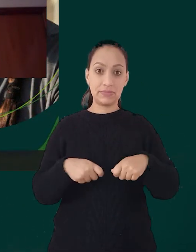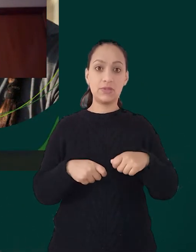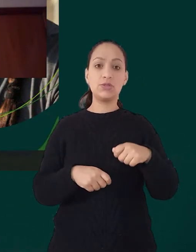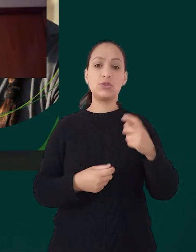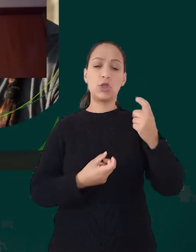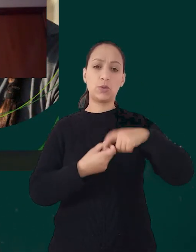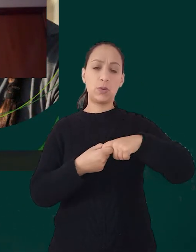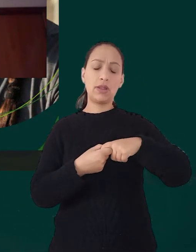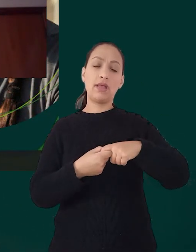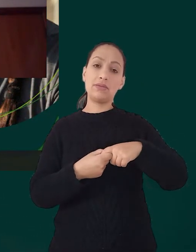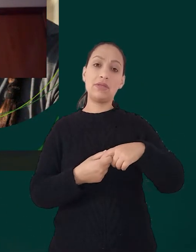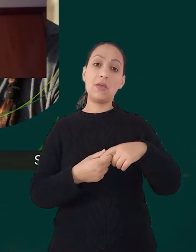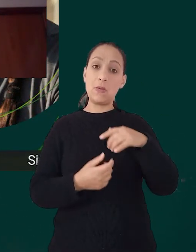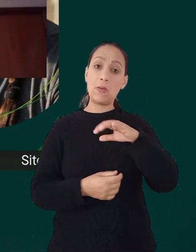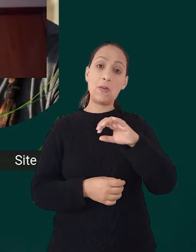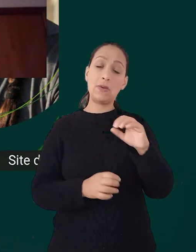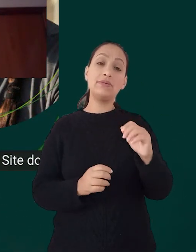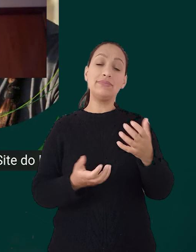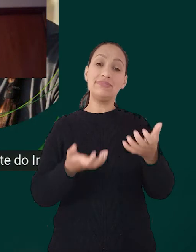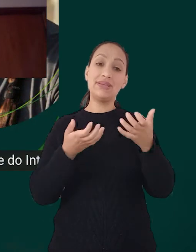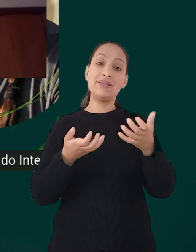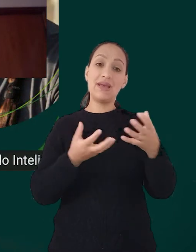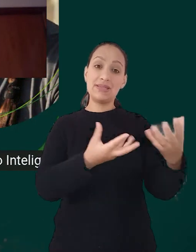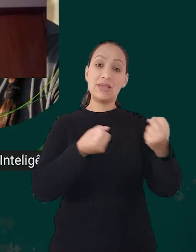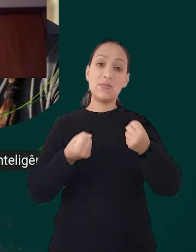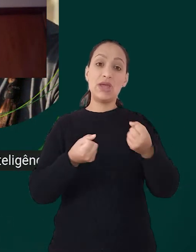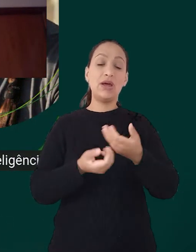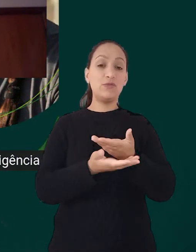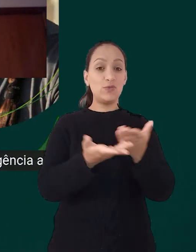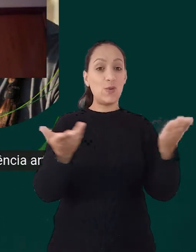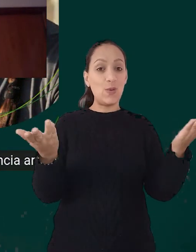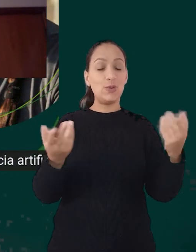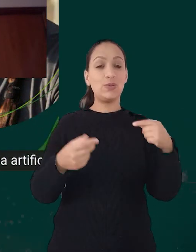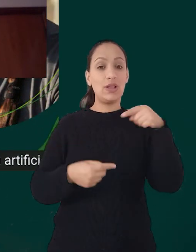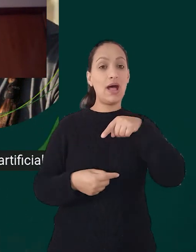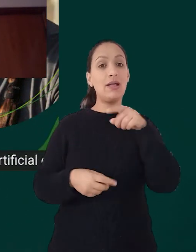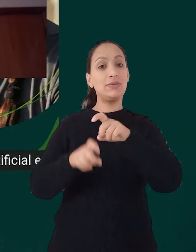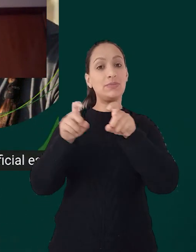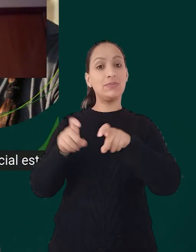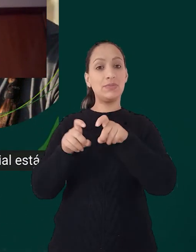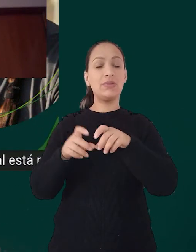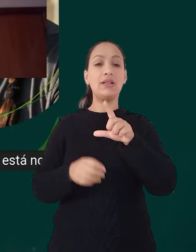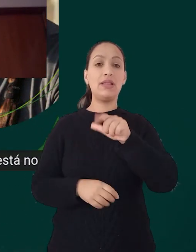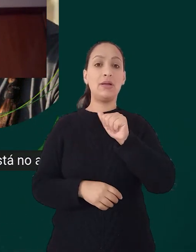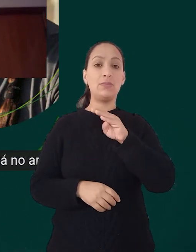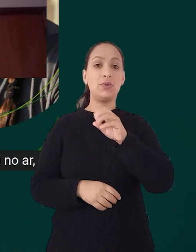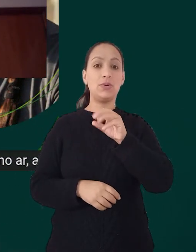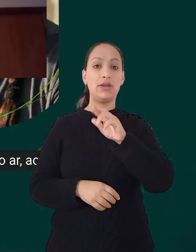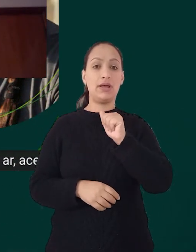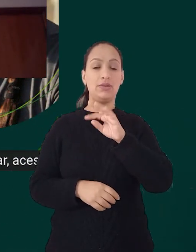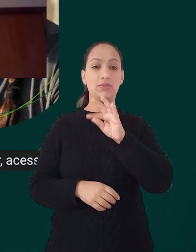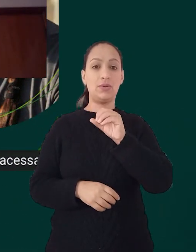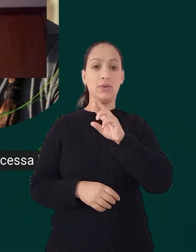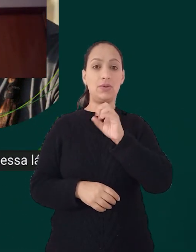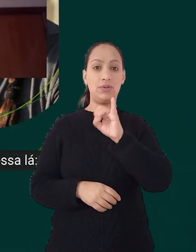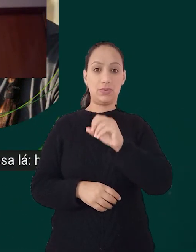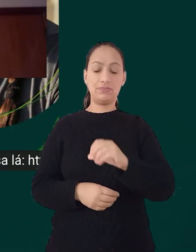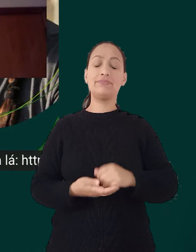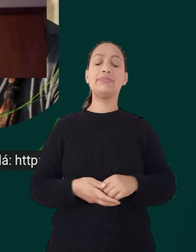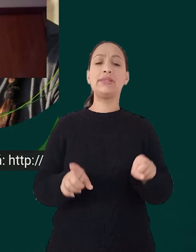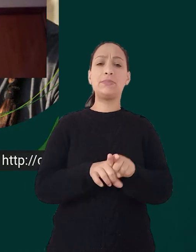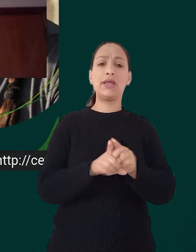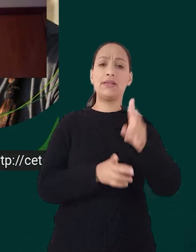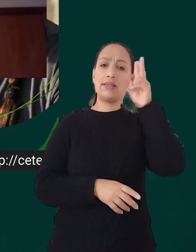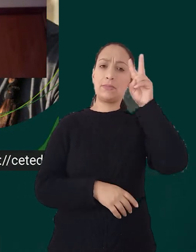eu adoraria muito receber a todos ali no laboratório. Legal, e lembrando que nós colocamos ali no chat,